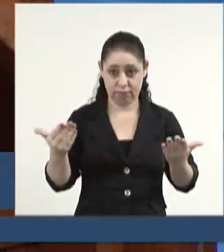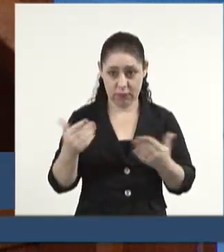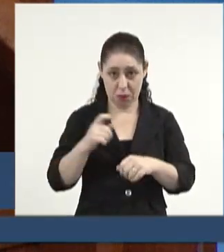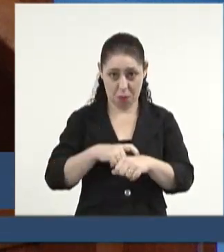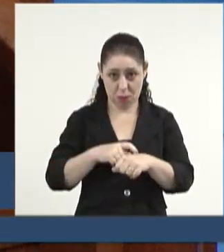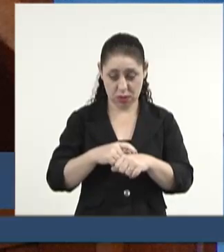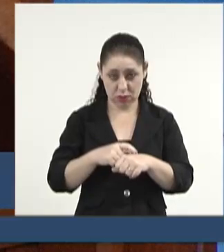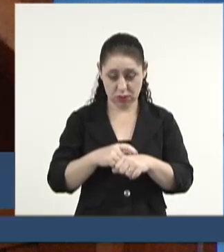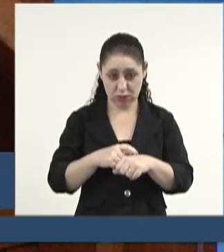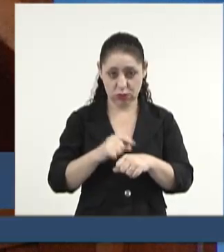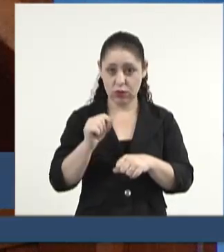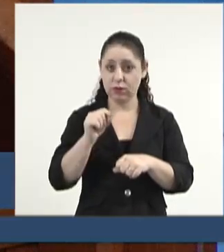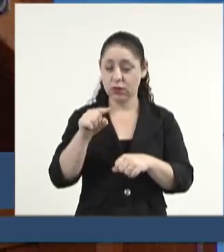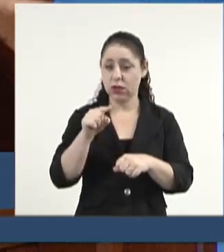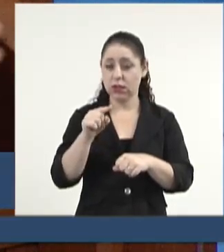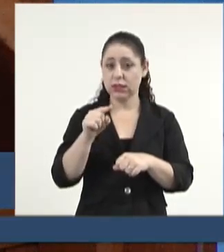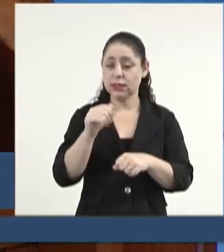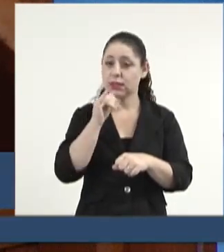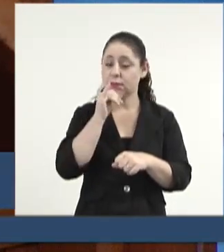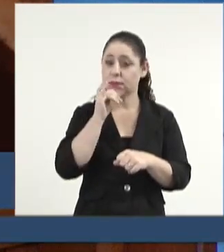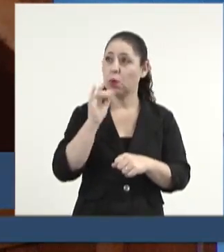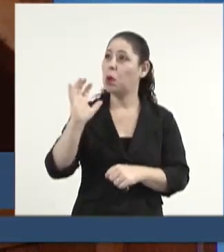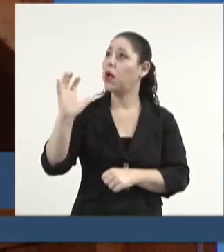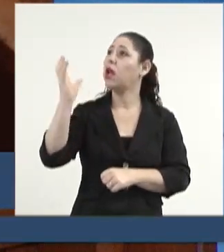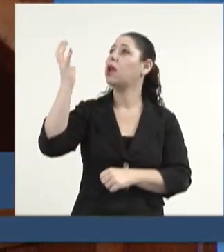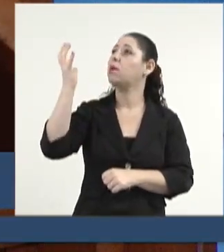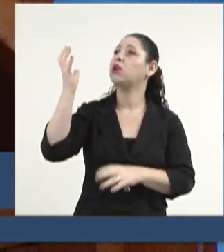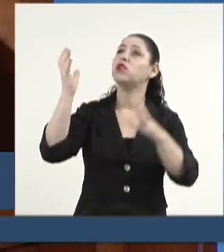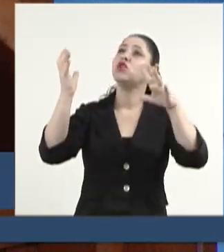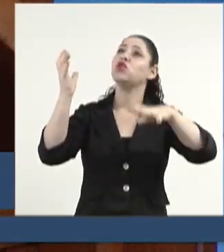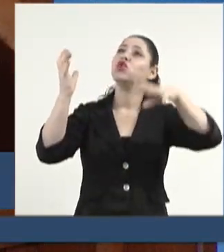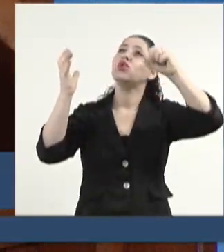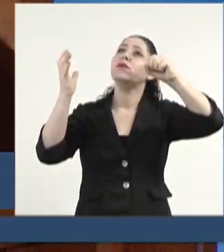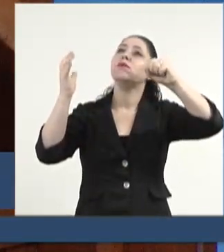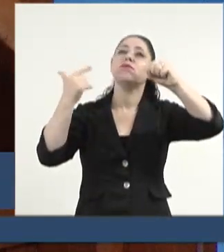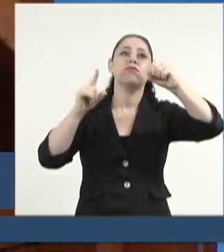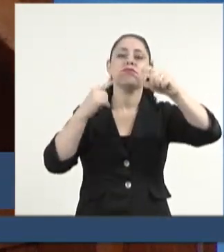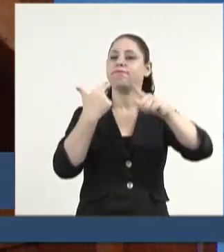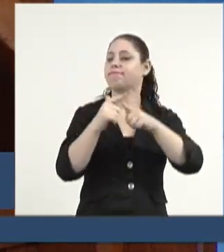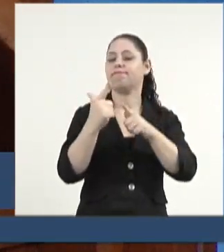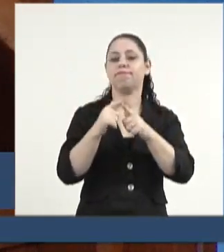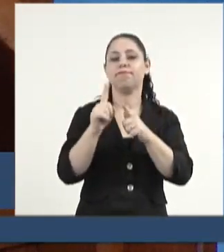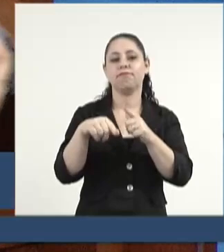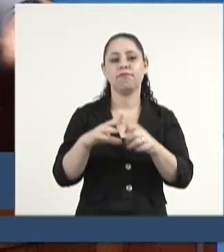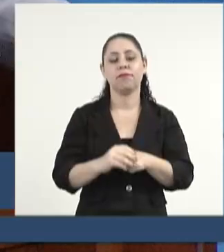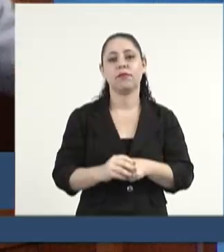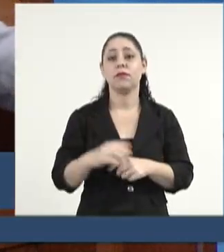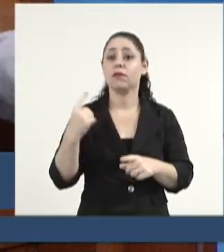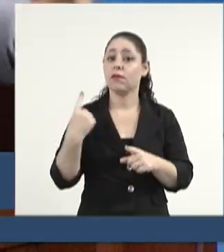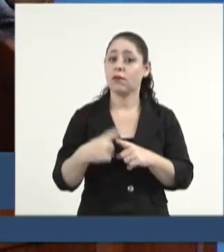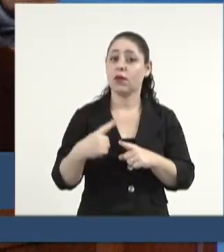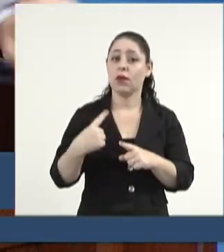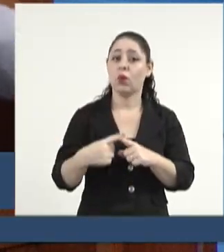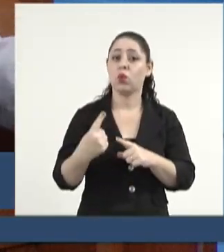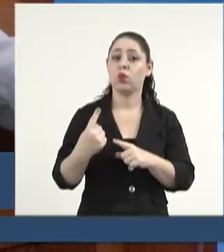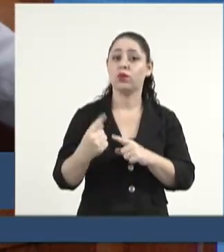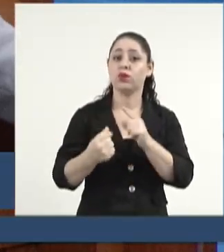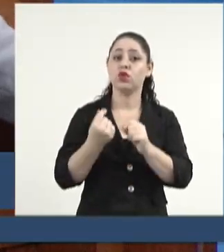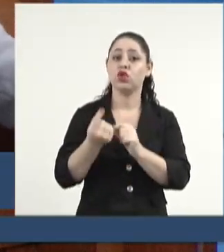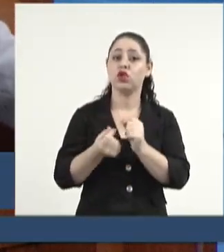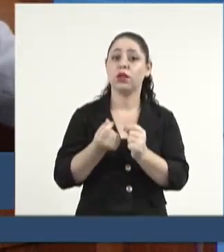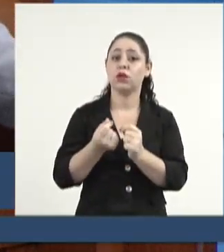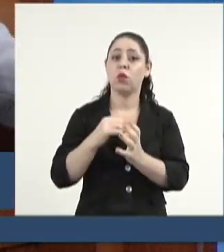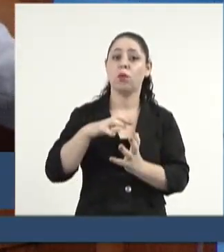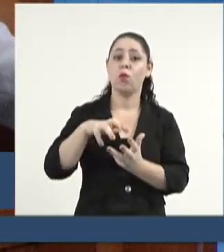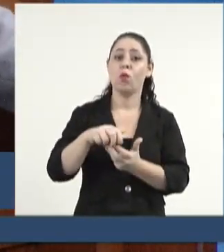apenas que você trata do evento climático. Na verdade, como foi dito, o maior problema é justamente um problema de mercado